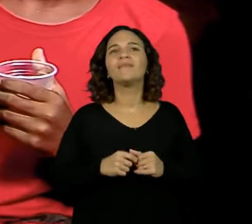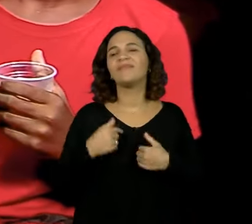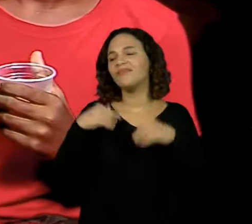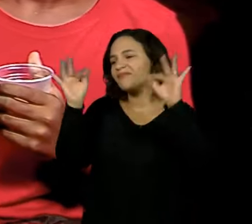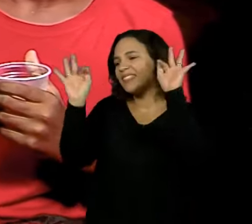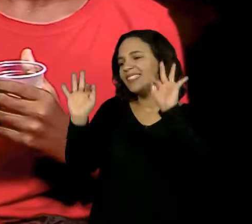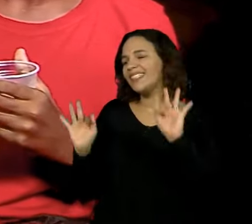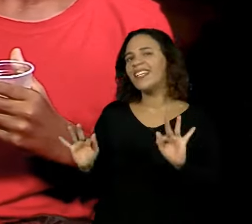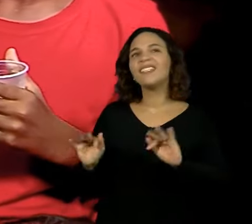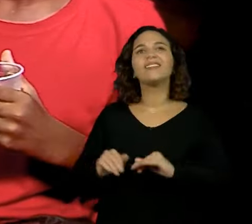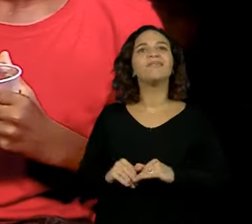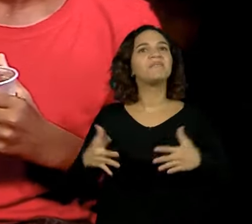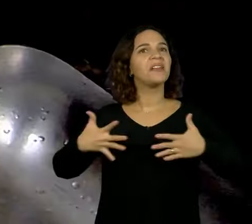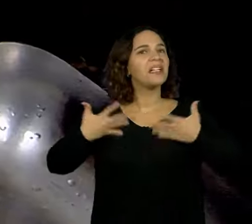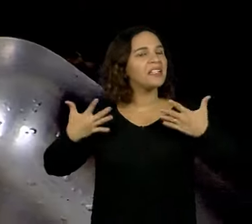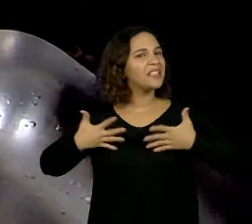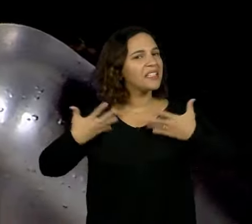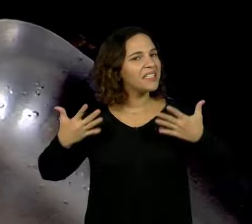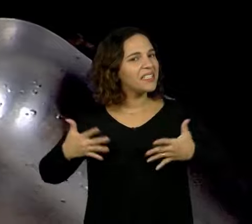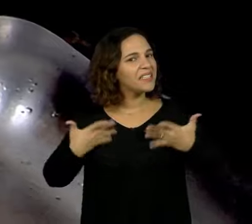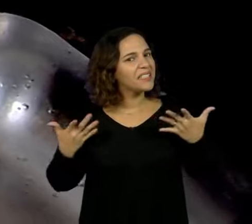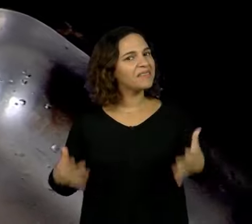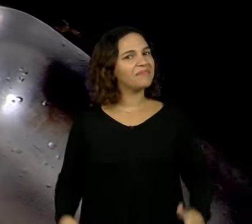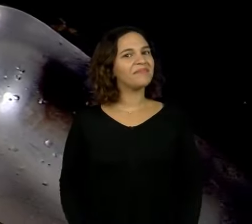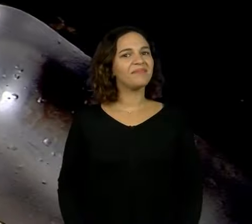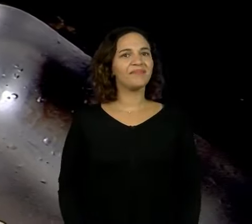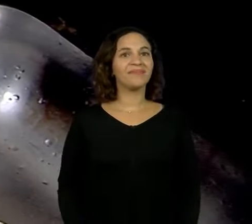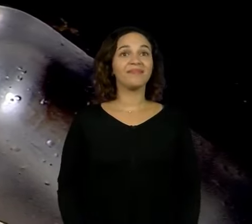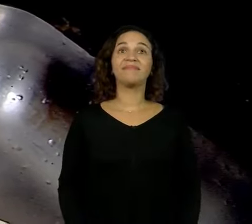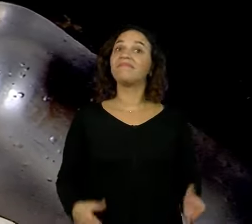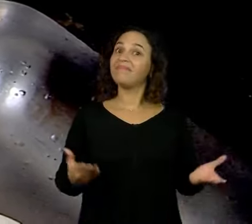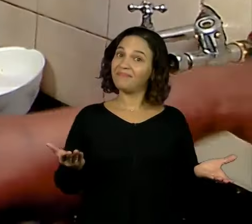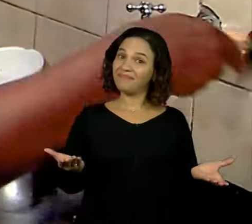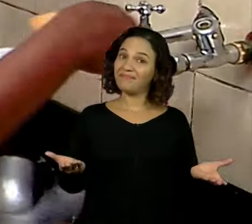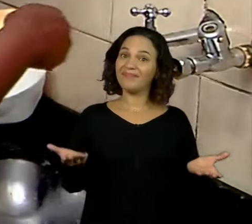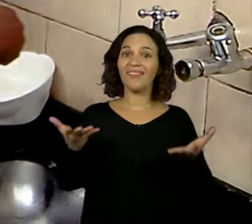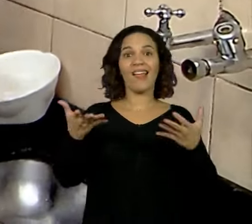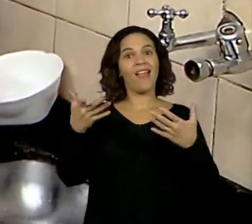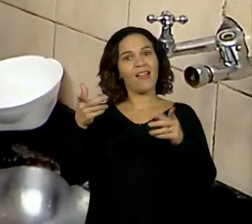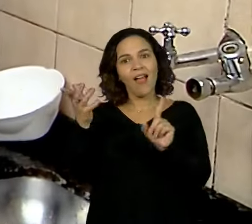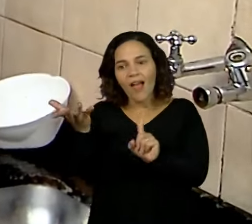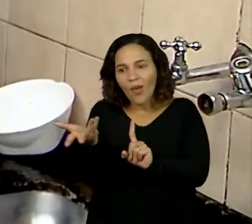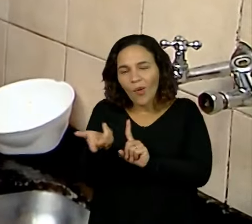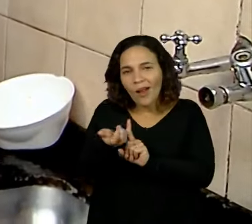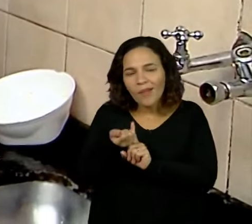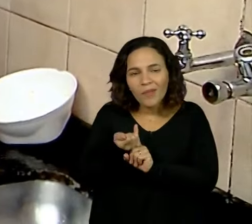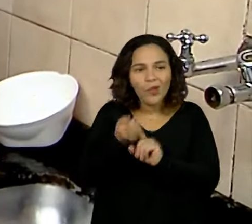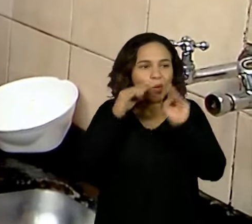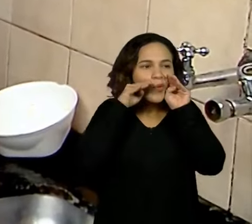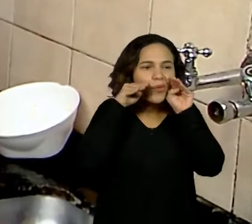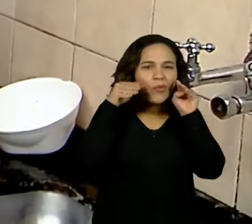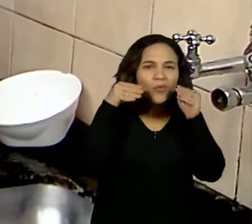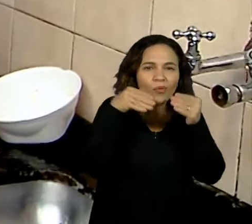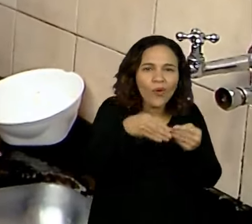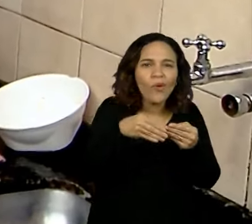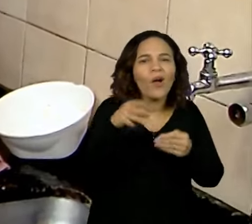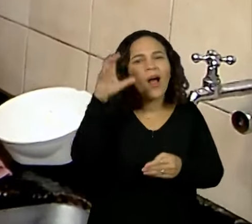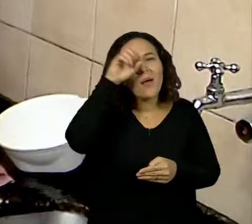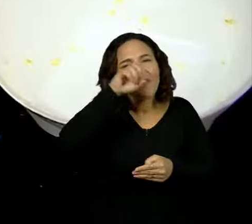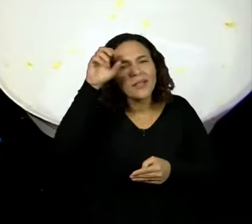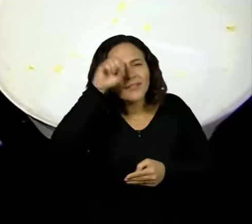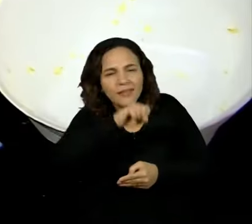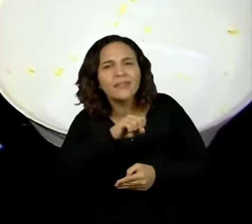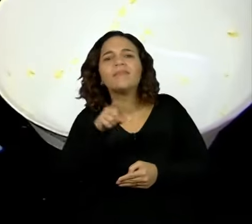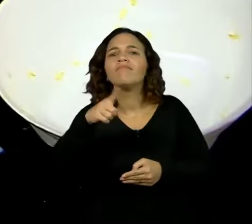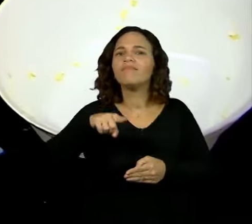felicidade, alegria. É com o acolhimento e foco no aprendizado de uma nova qualificação